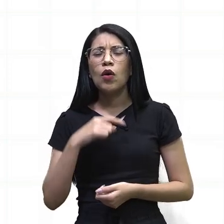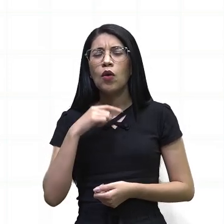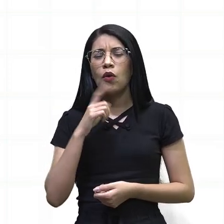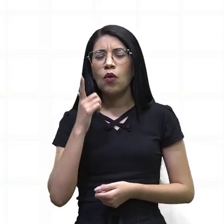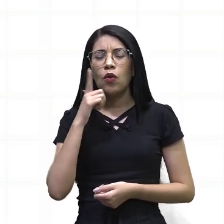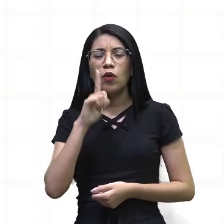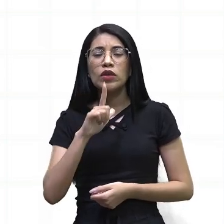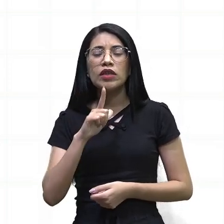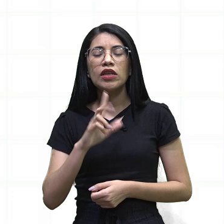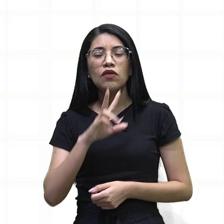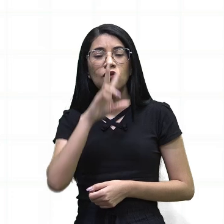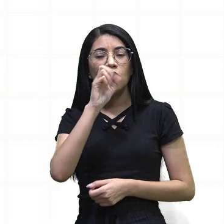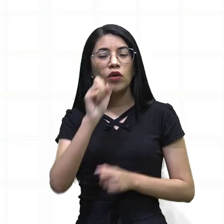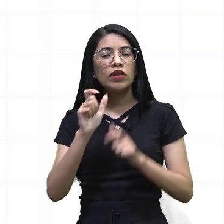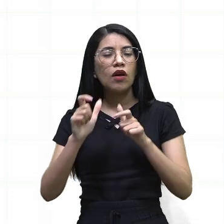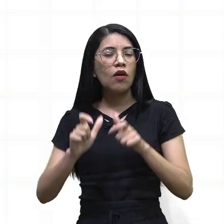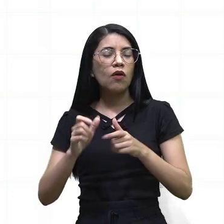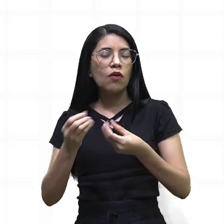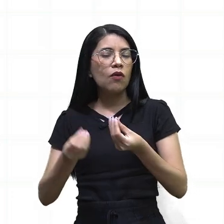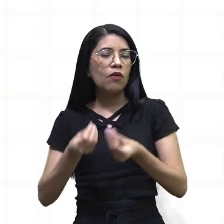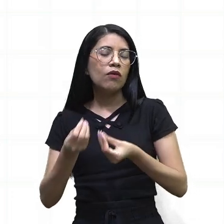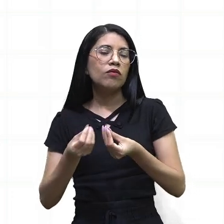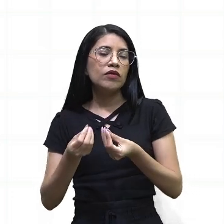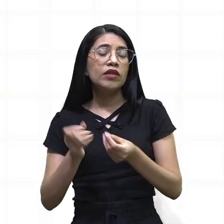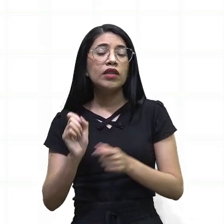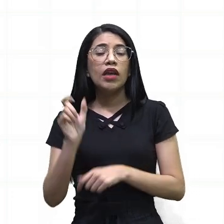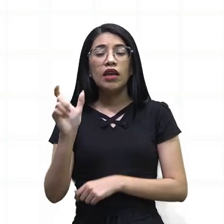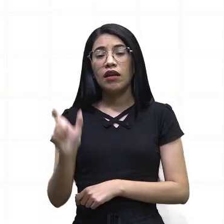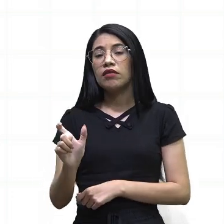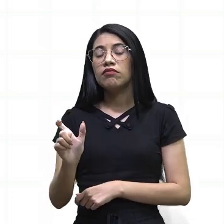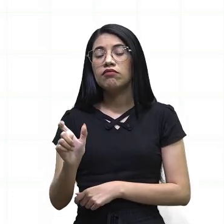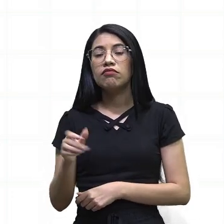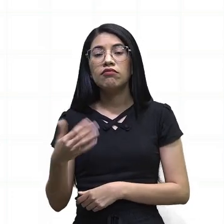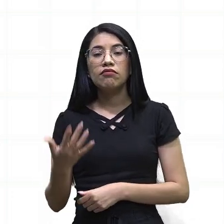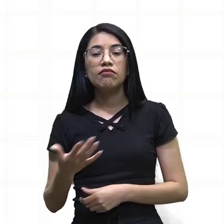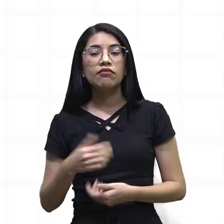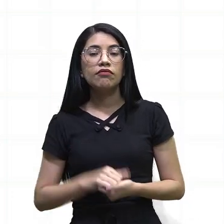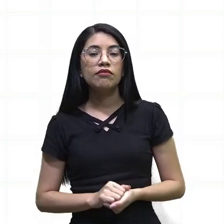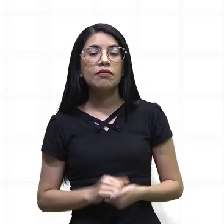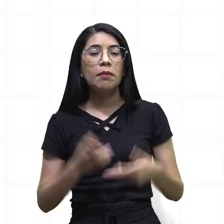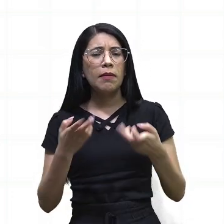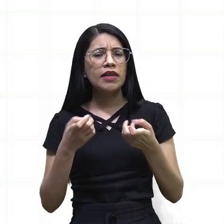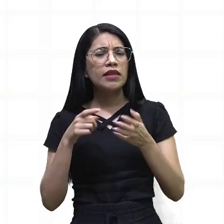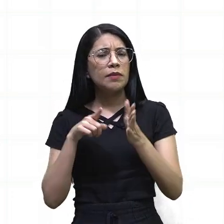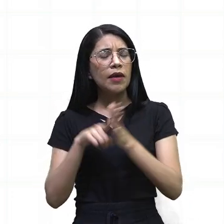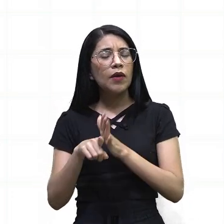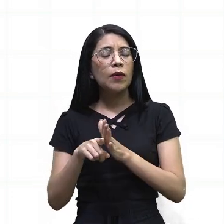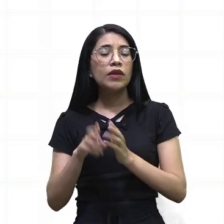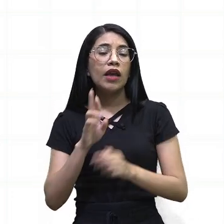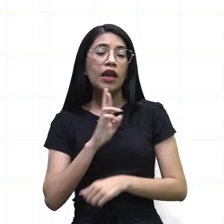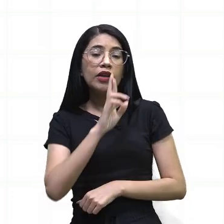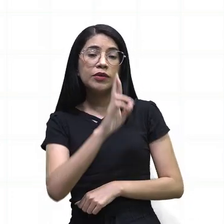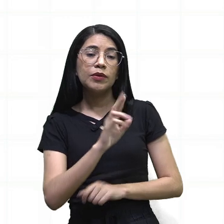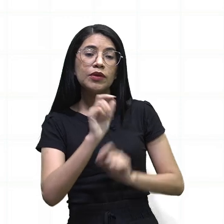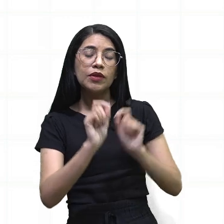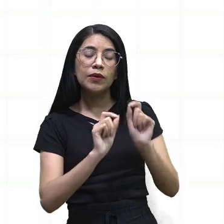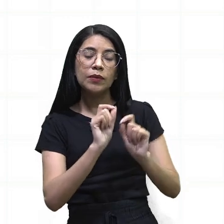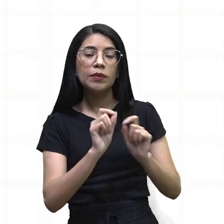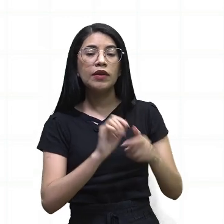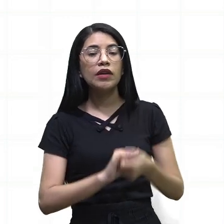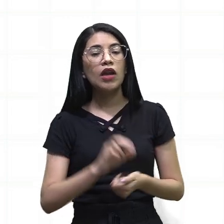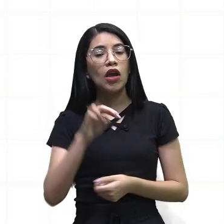foi que tirou, né? Que arranjou essa força? Quem foi? Olha a pergunta e olha a nossa resposta. Quem